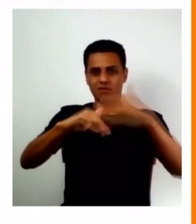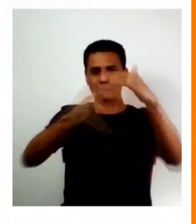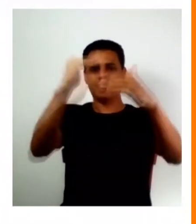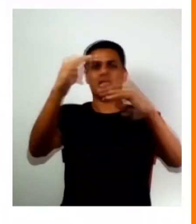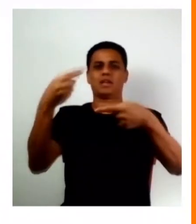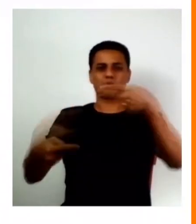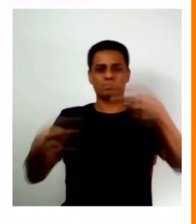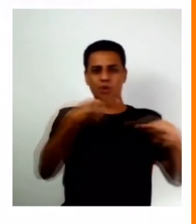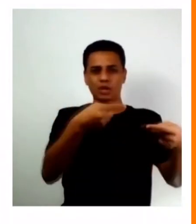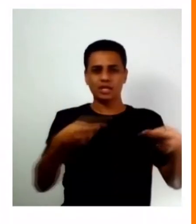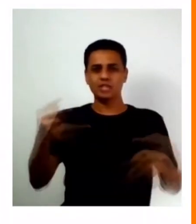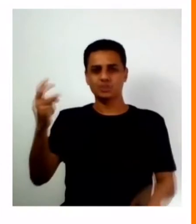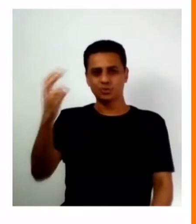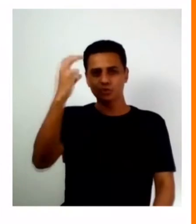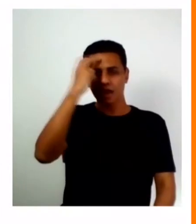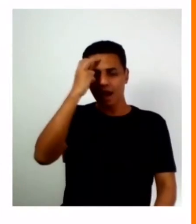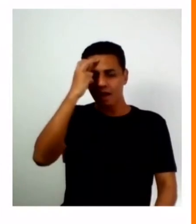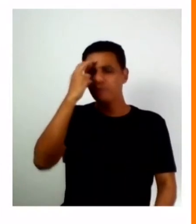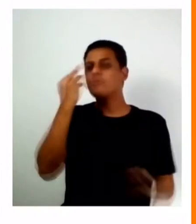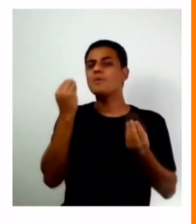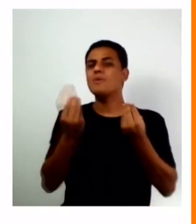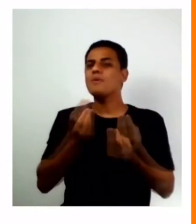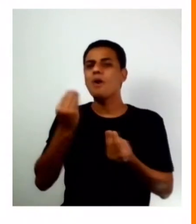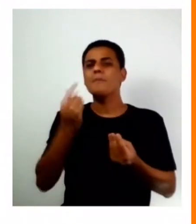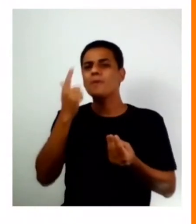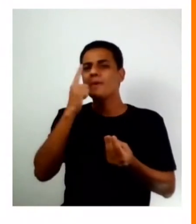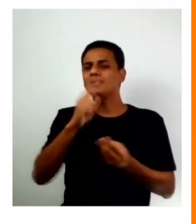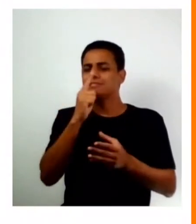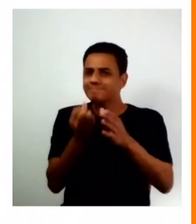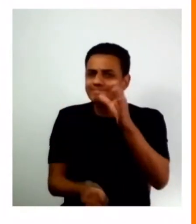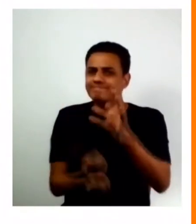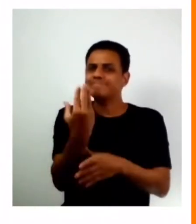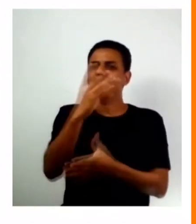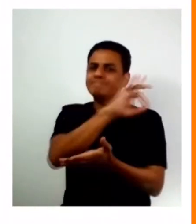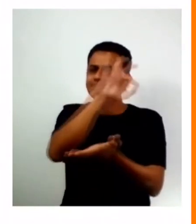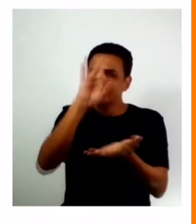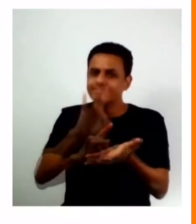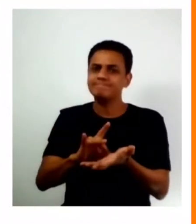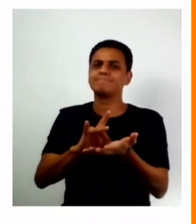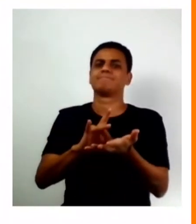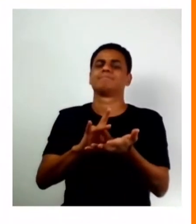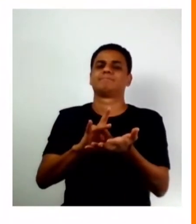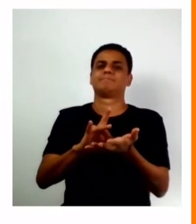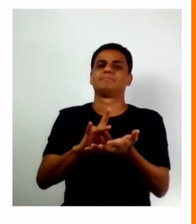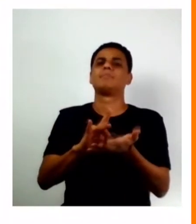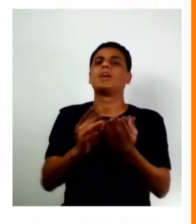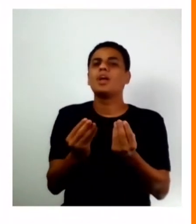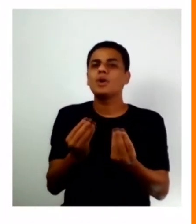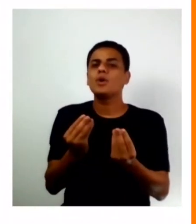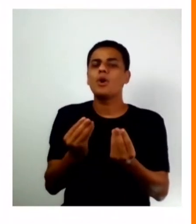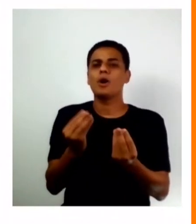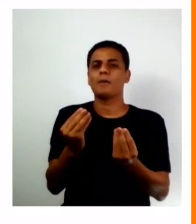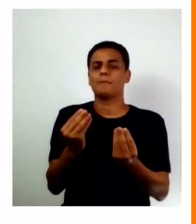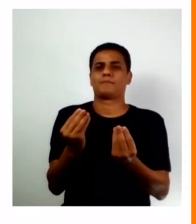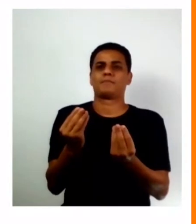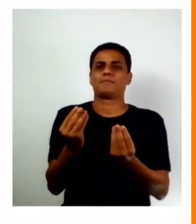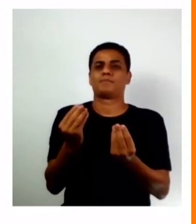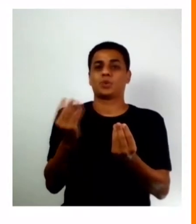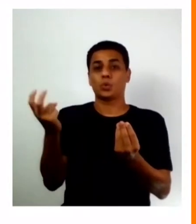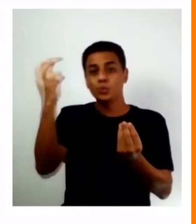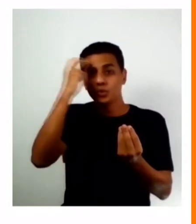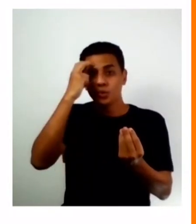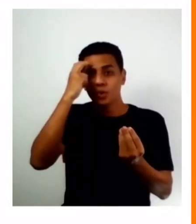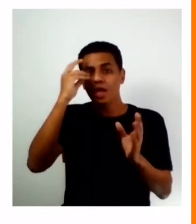incorporar também a cultura nesta Agenda 2030, que é uma